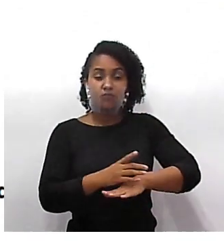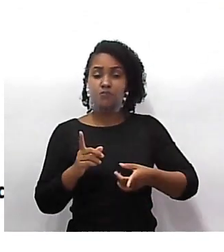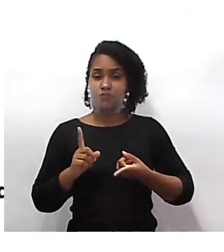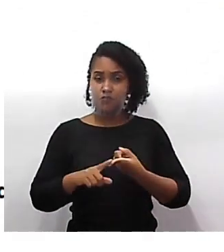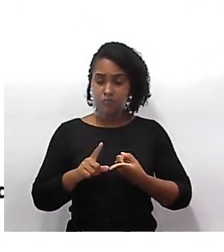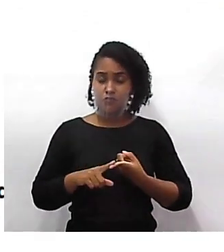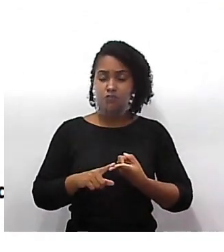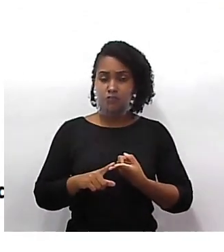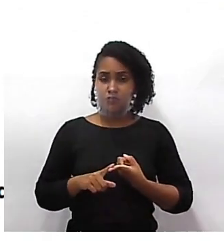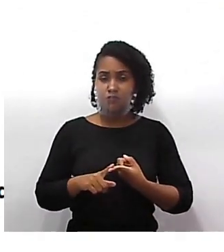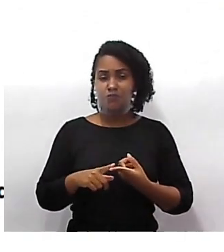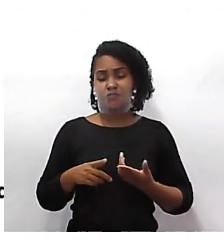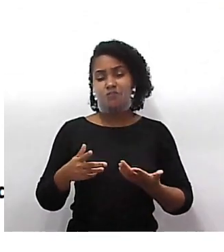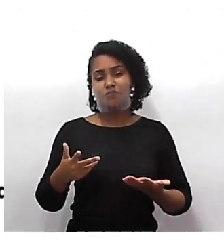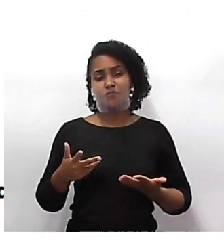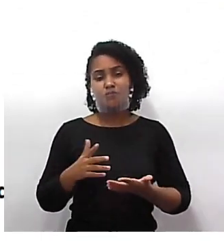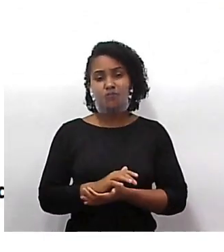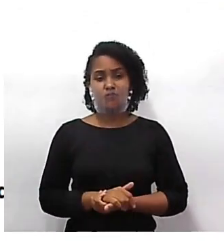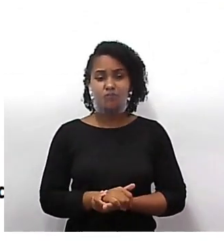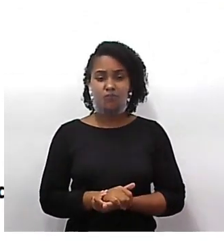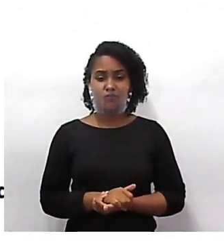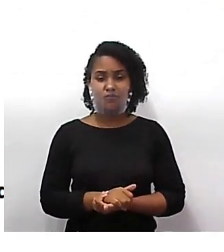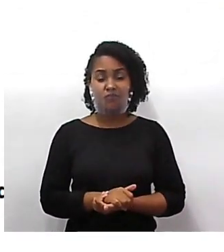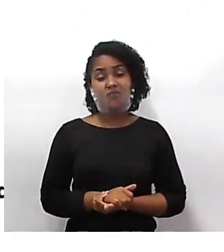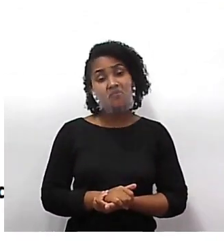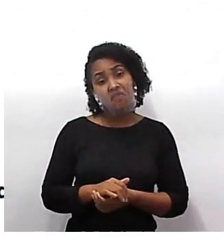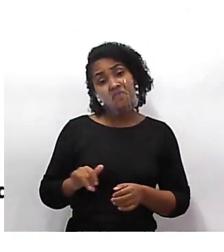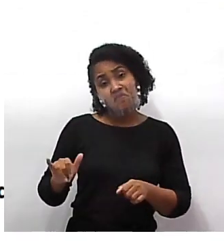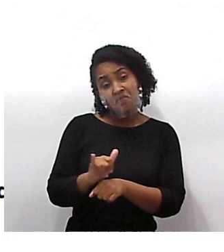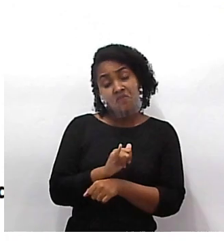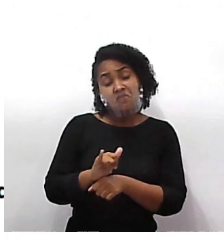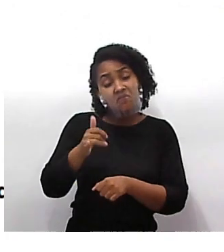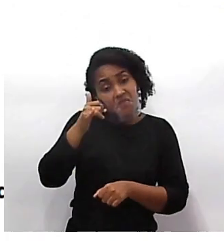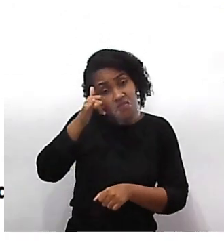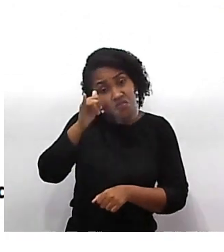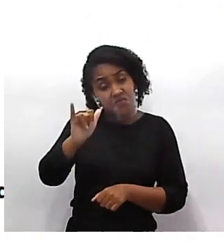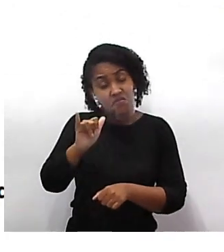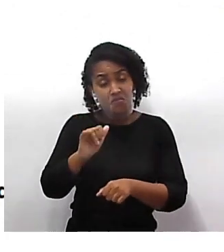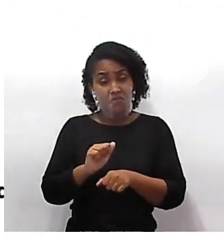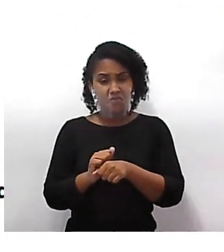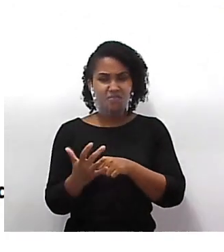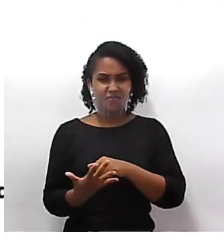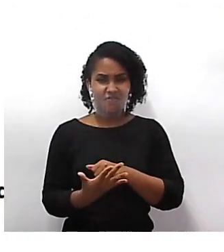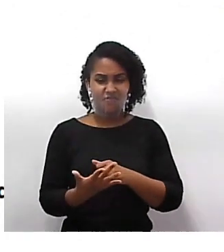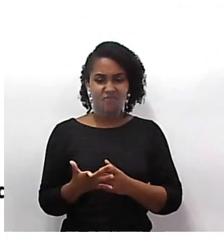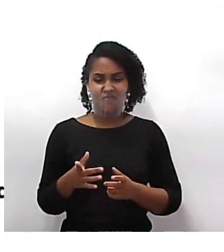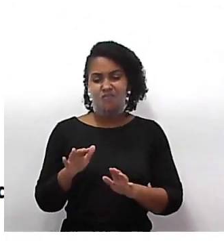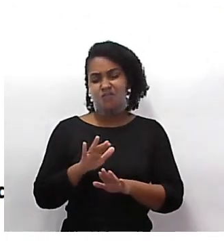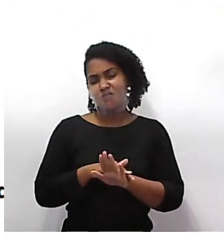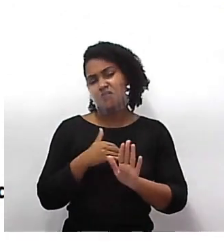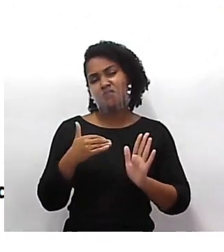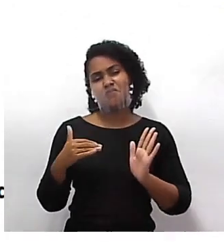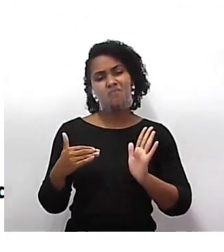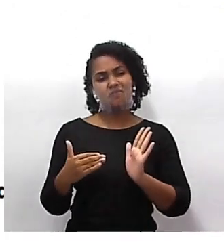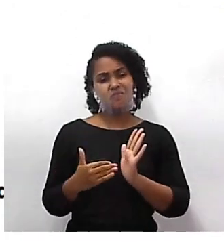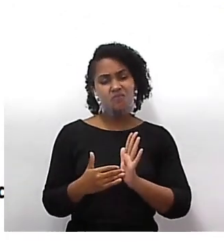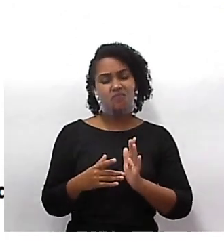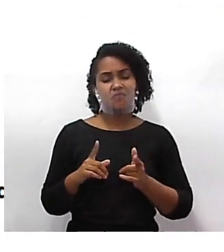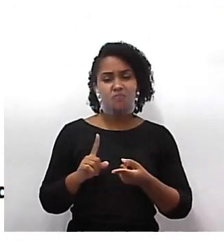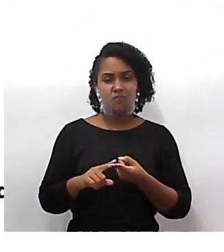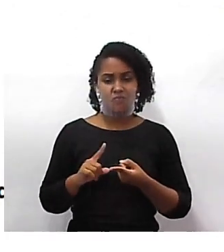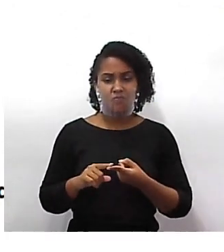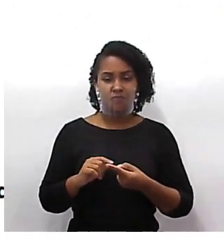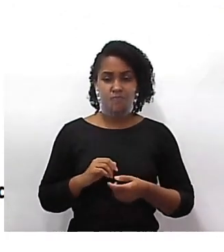PVC. Então, quer dizer, é uma maneira de se prevenir com todos os EPIs, os equipamentos de